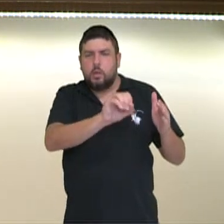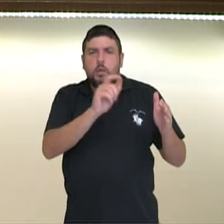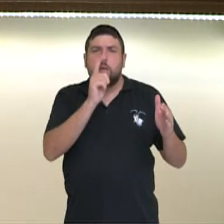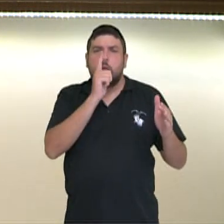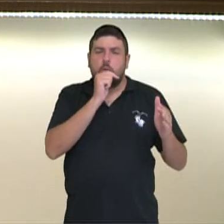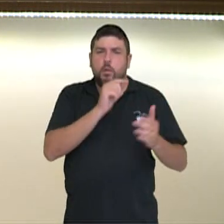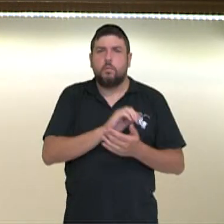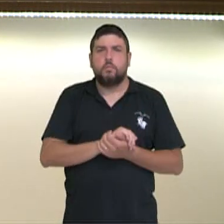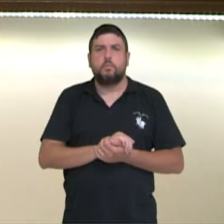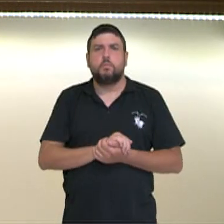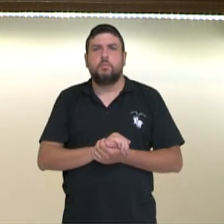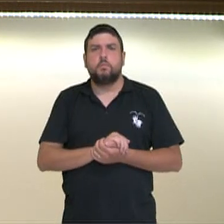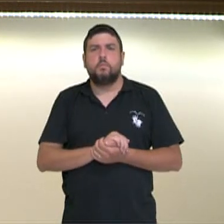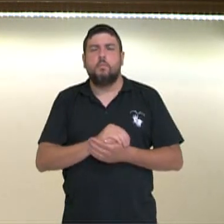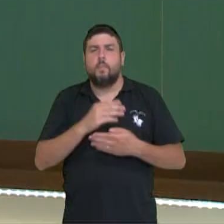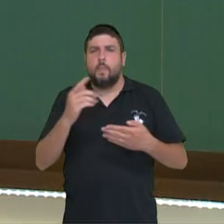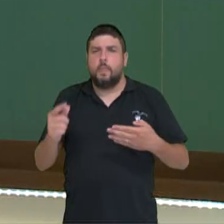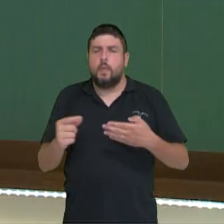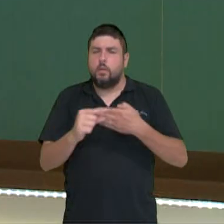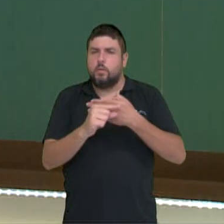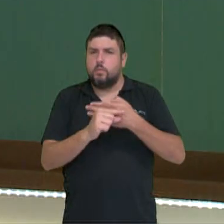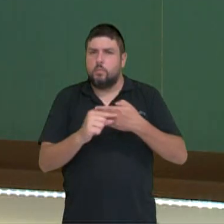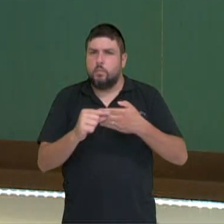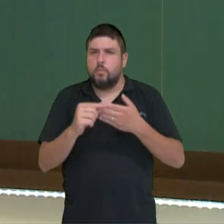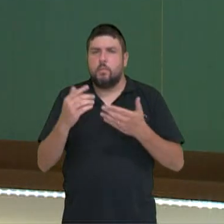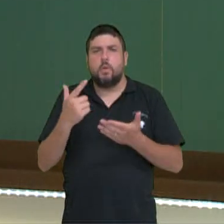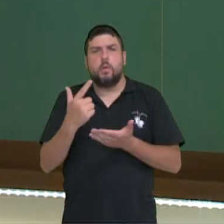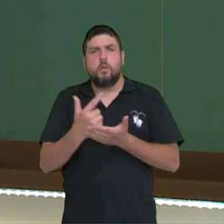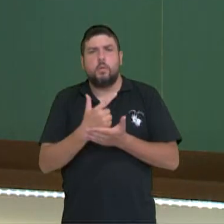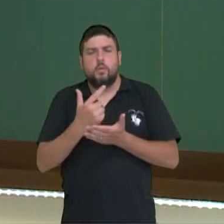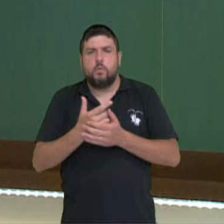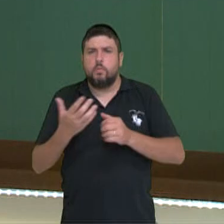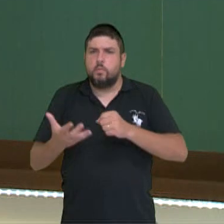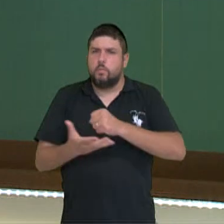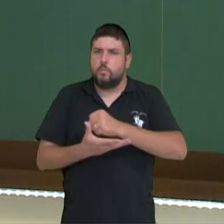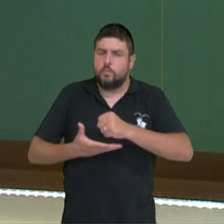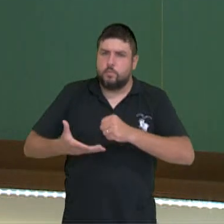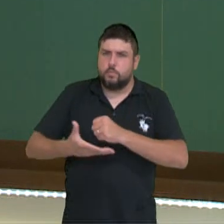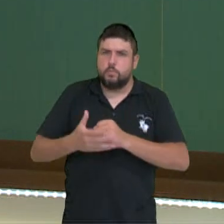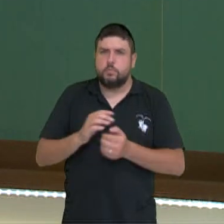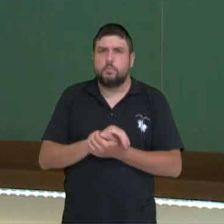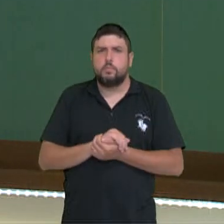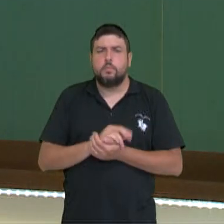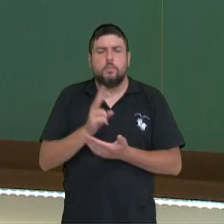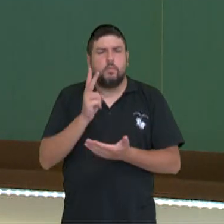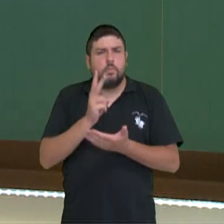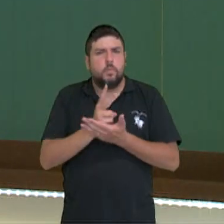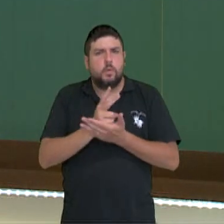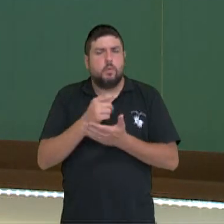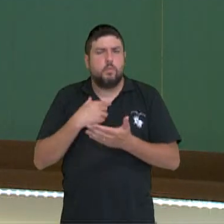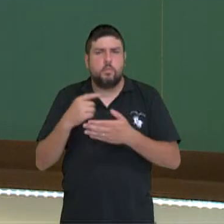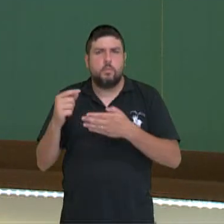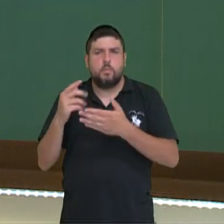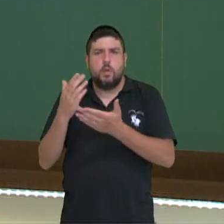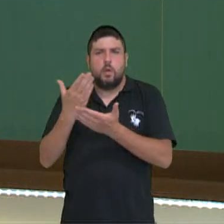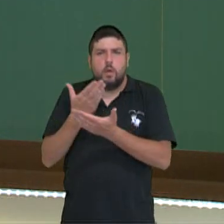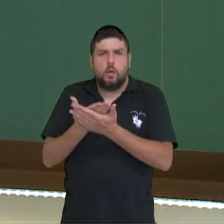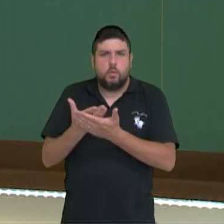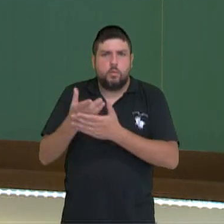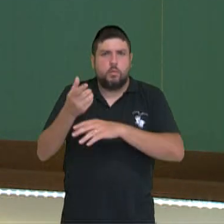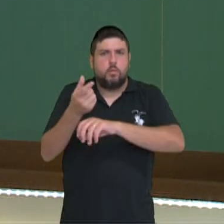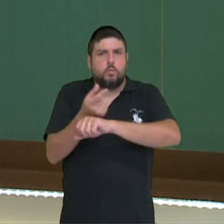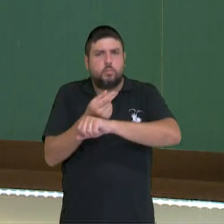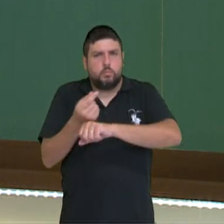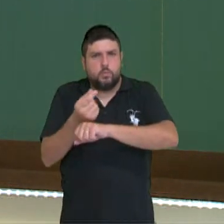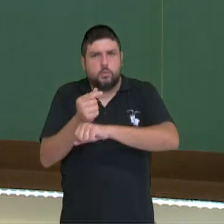uma citação do nosso livro base, tá? Nós sempre vamos trazer nas aulas de educação financeira, quando possível, uma citação desse livro aqui, que é o livro Pai